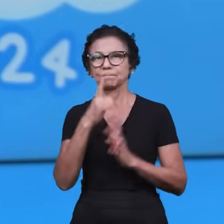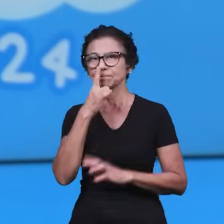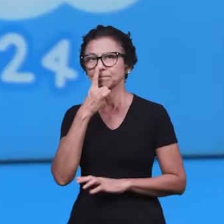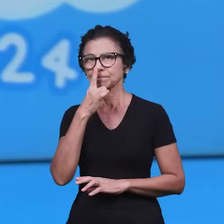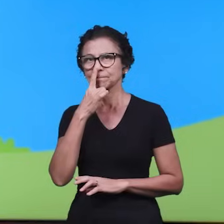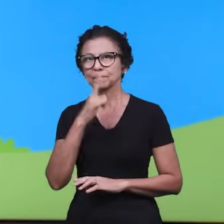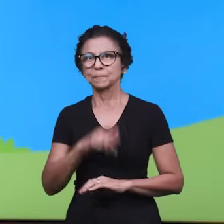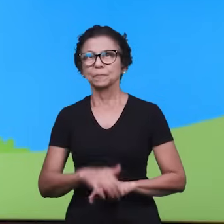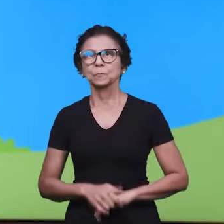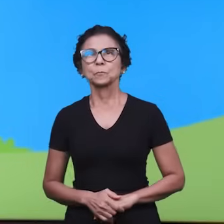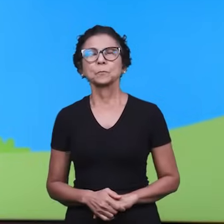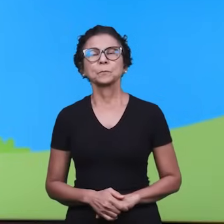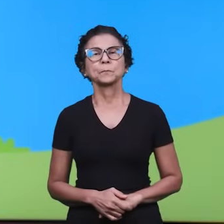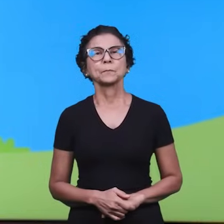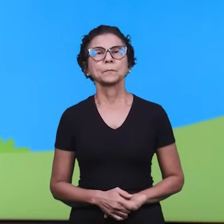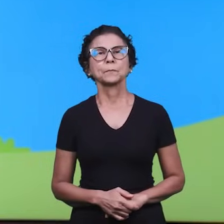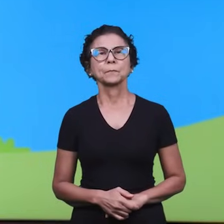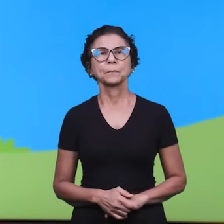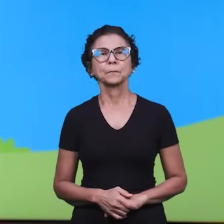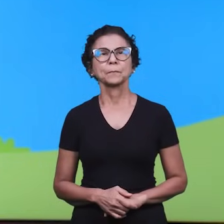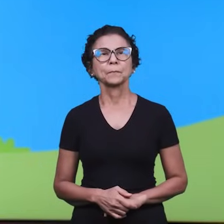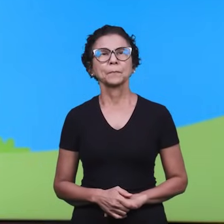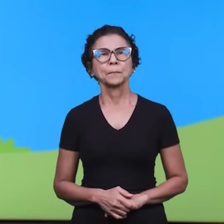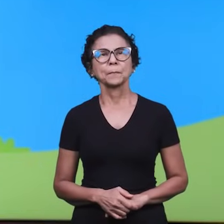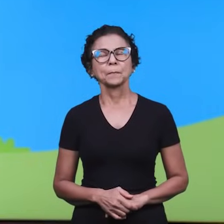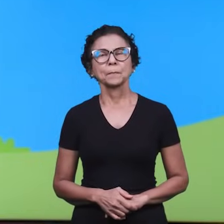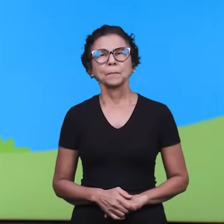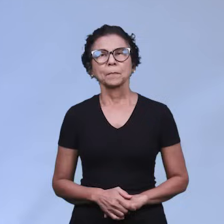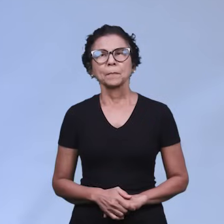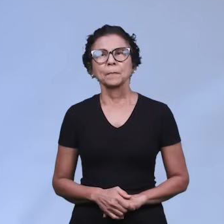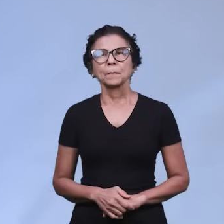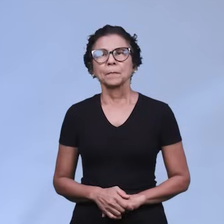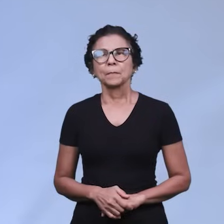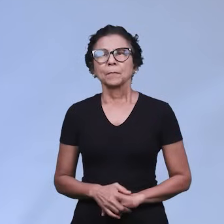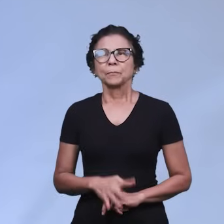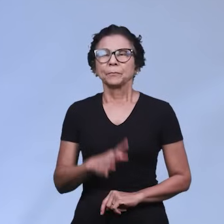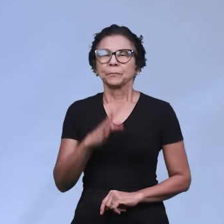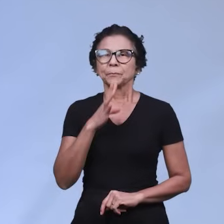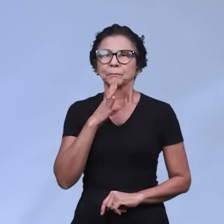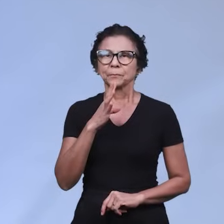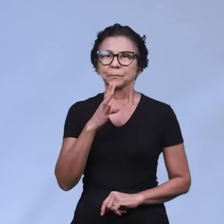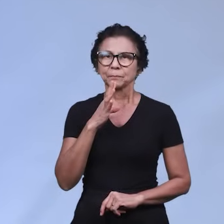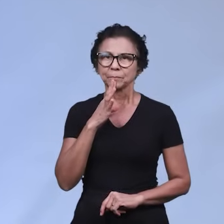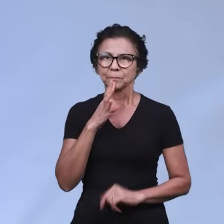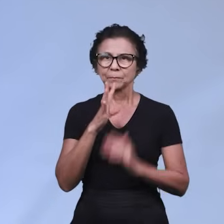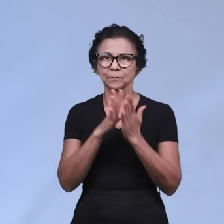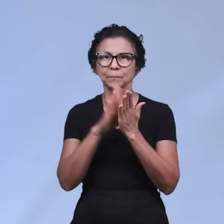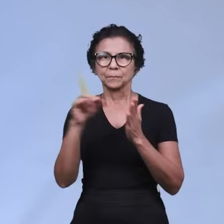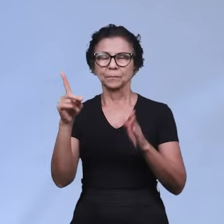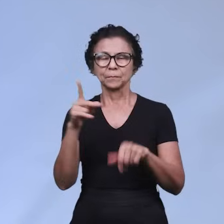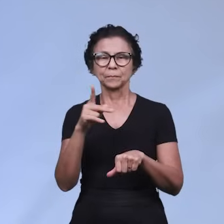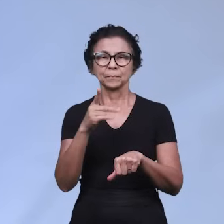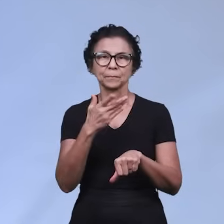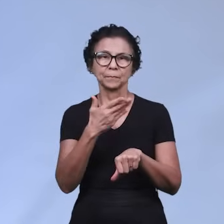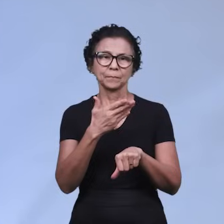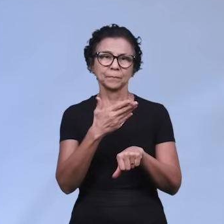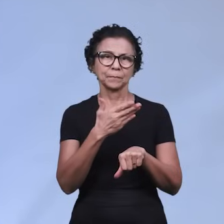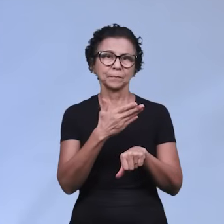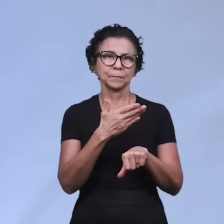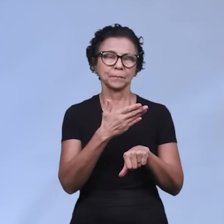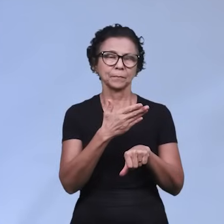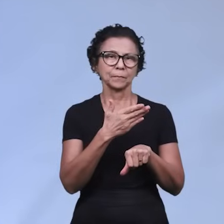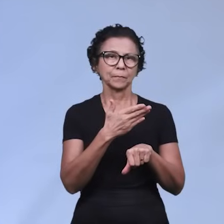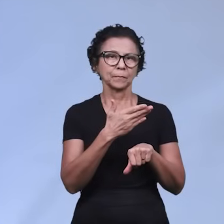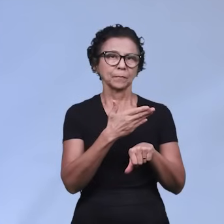Jesus. Então, quando nós conhecemos e praticamos a palavra de Deus, nos afastamos do